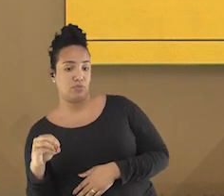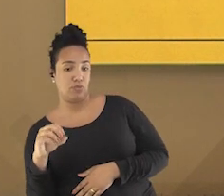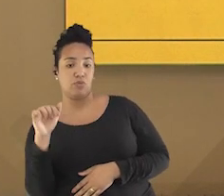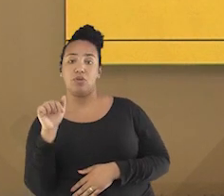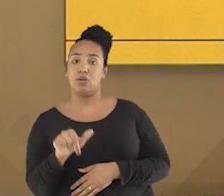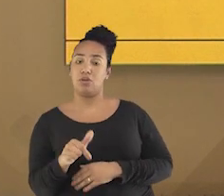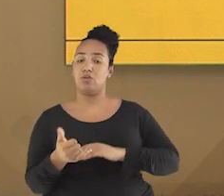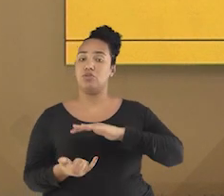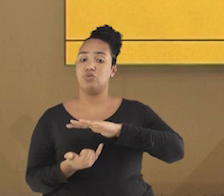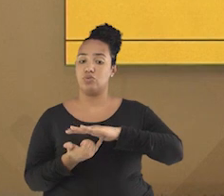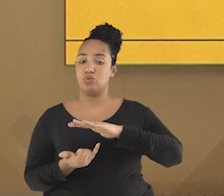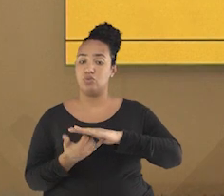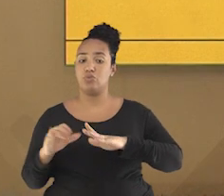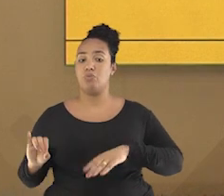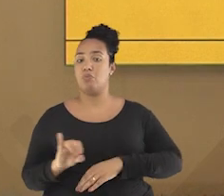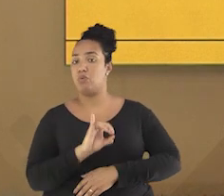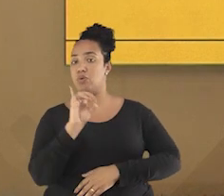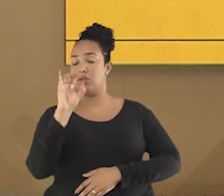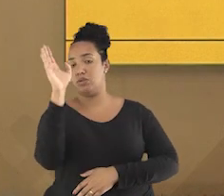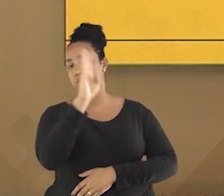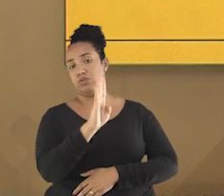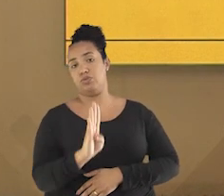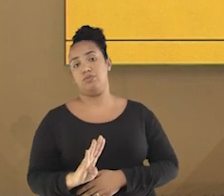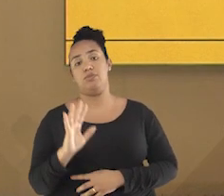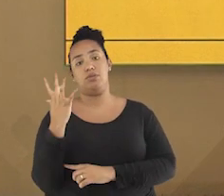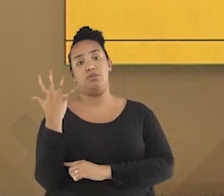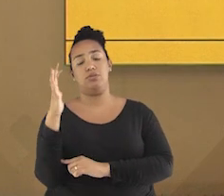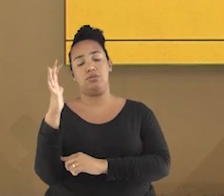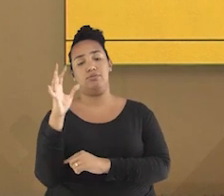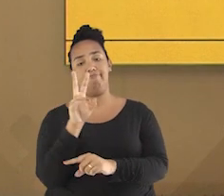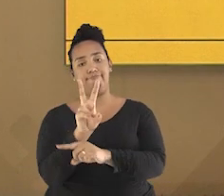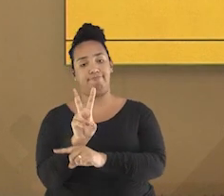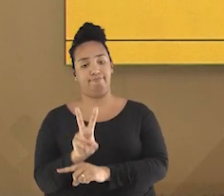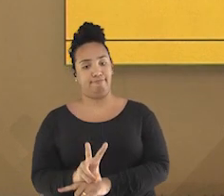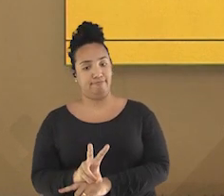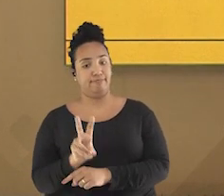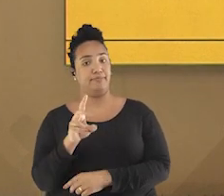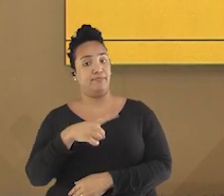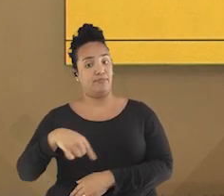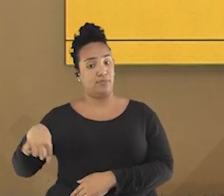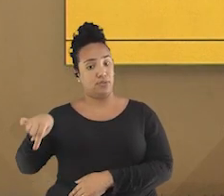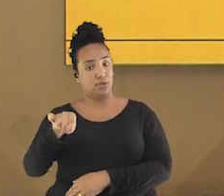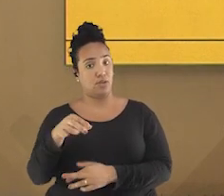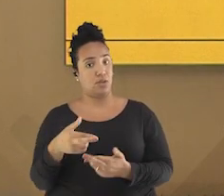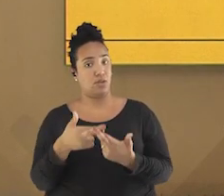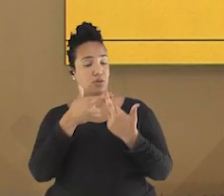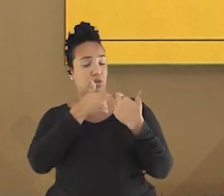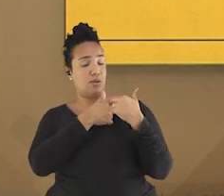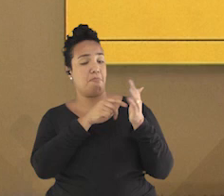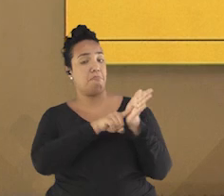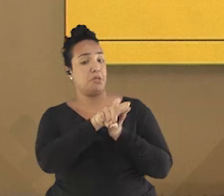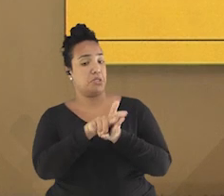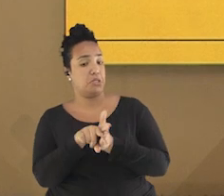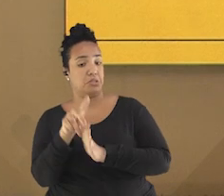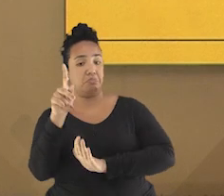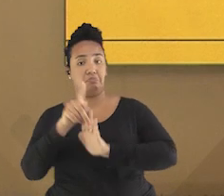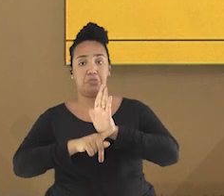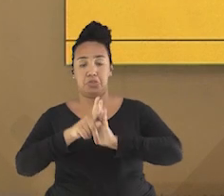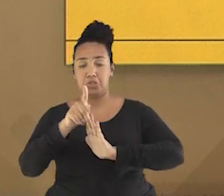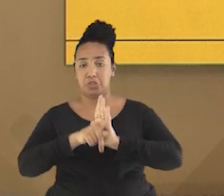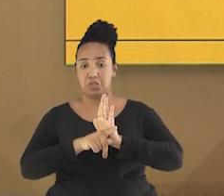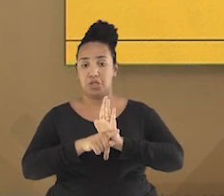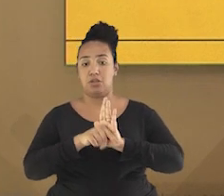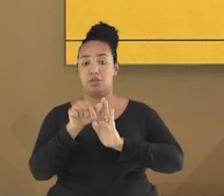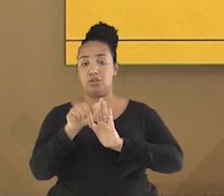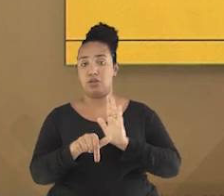órgão de proteção ambiental no Brasil. Ele é responsável por fazer pesquisas, projetos e